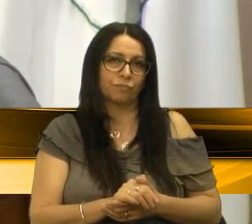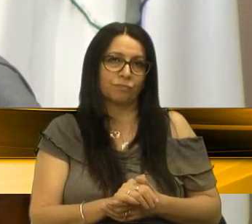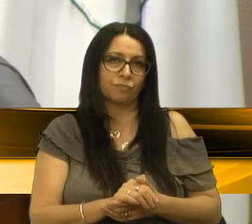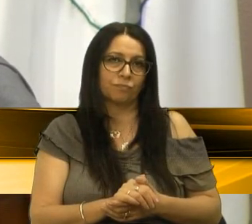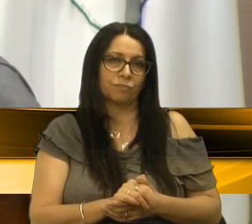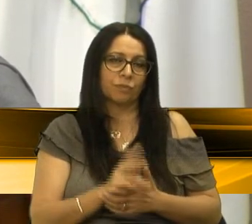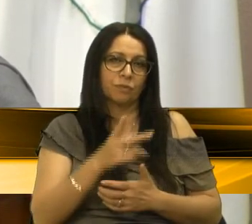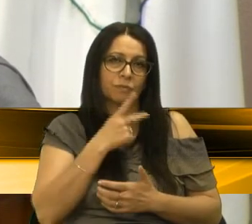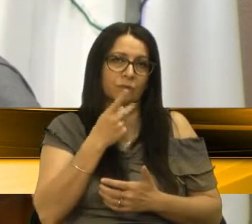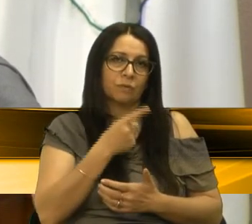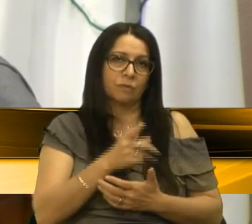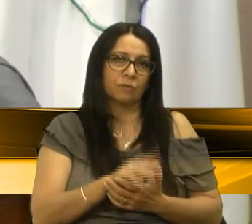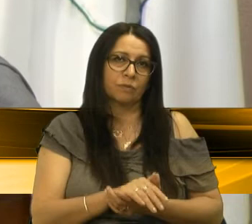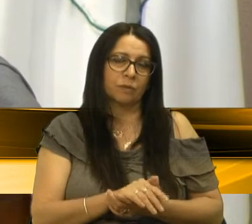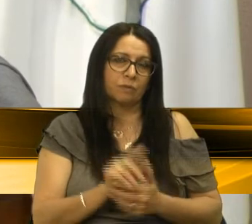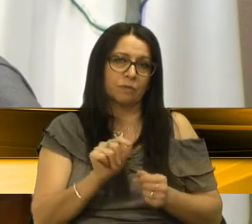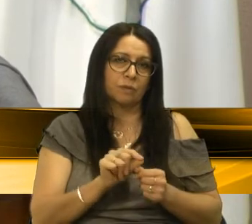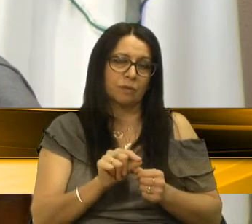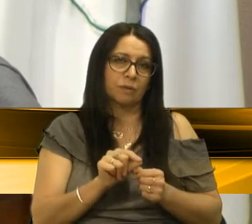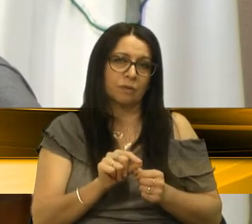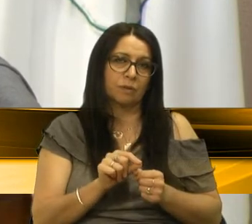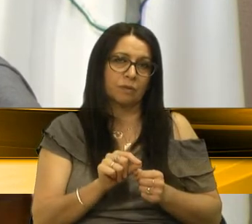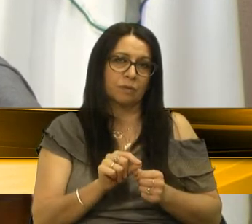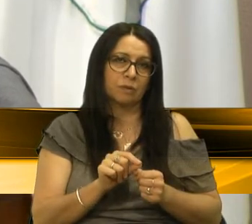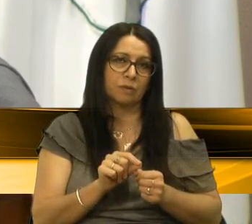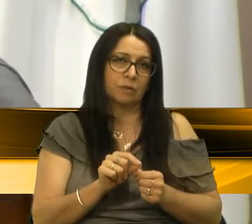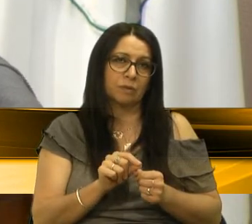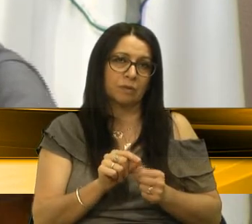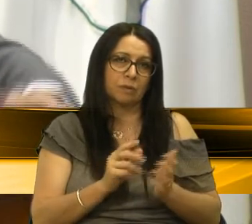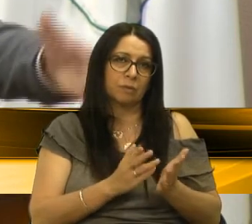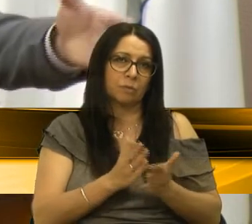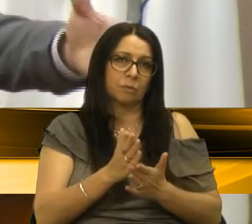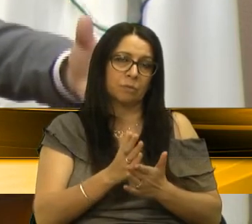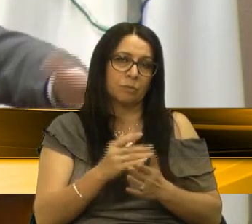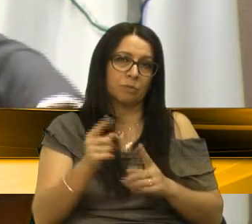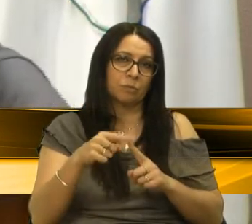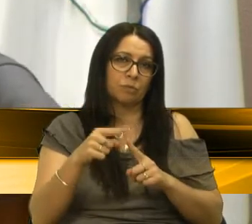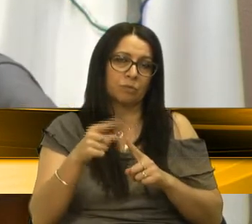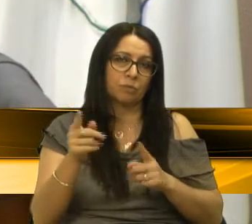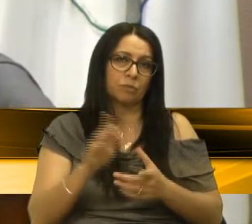os senhores cumpriram uma determinação, porque o estilo da nossa